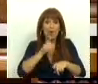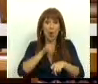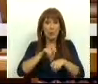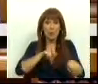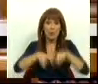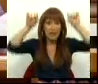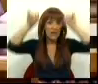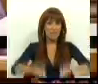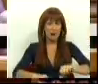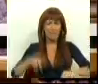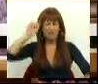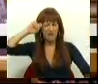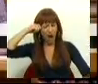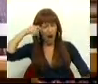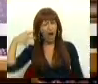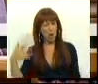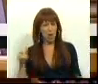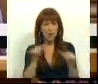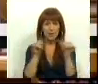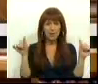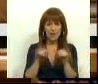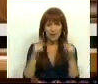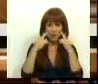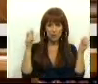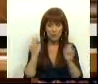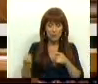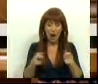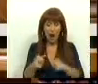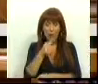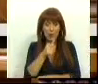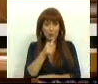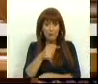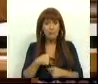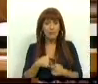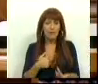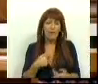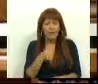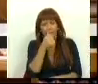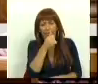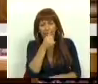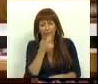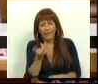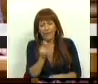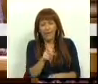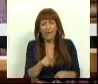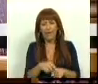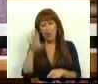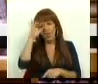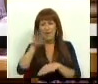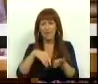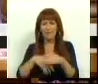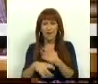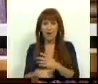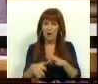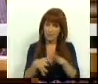políticas. Denegrir agora o sistema público de gestão da água é um entretenimento recorrente do Governo e